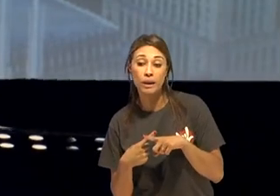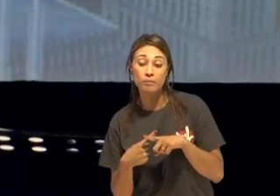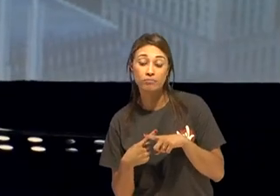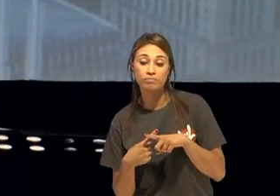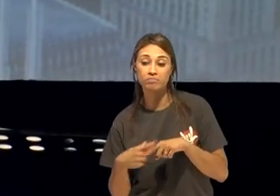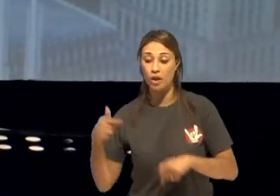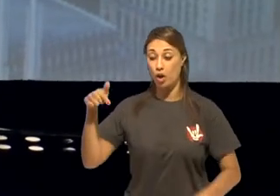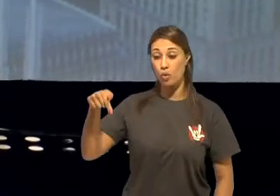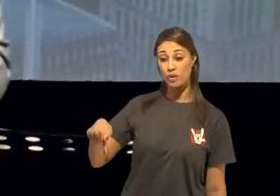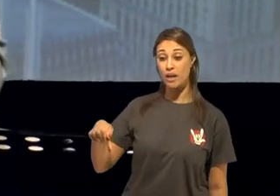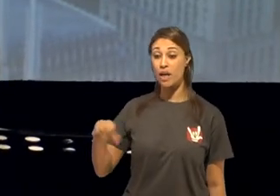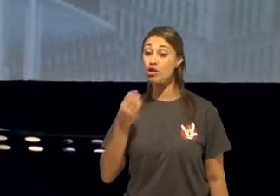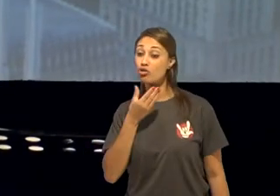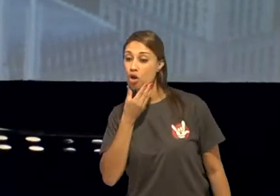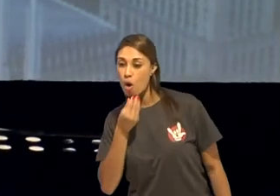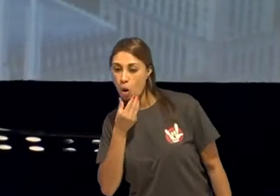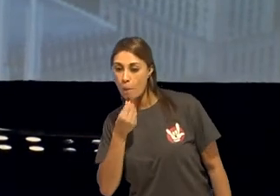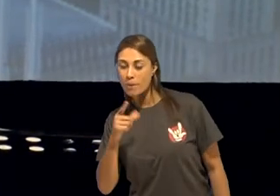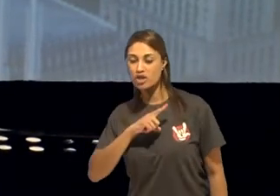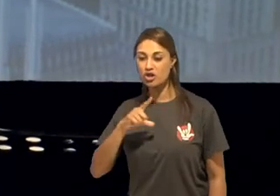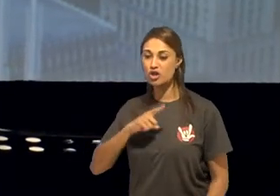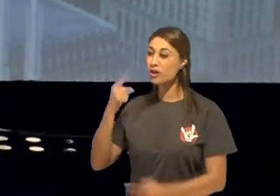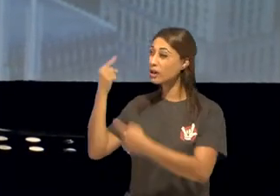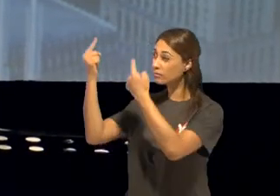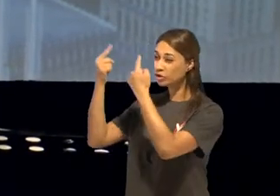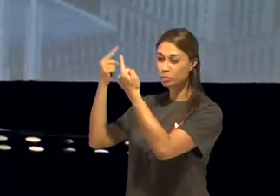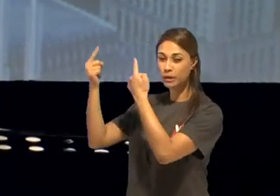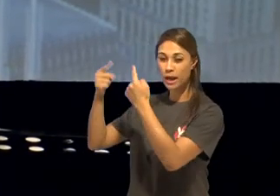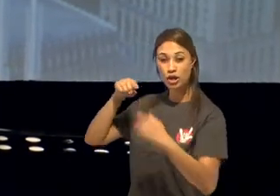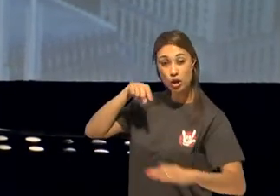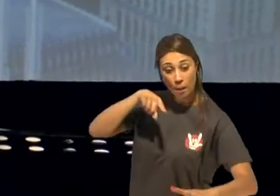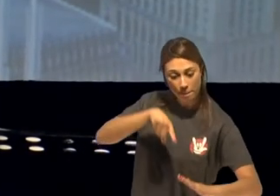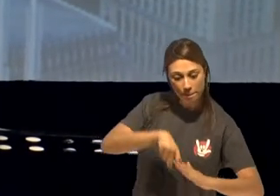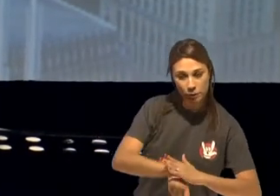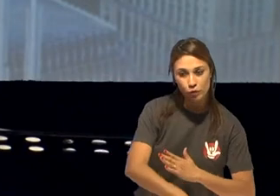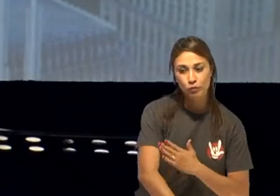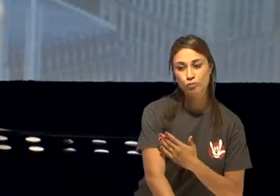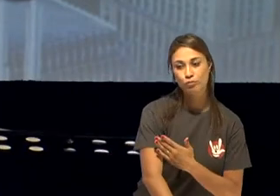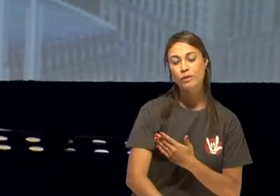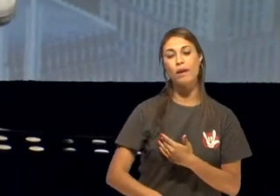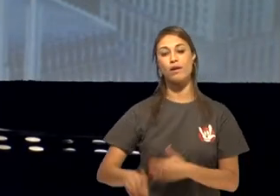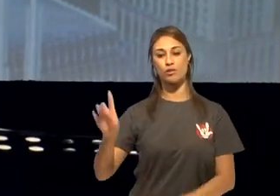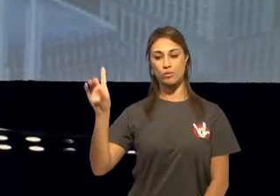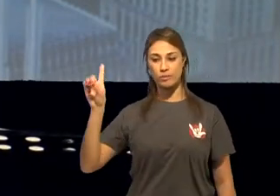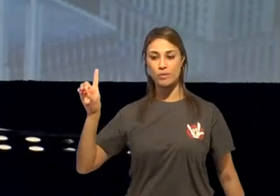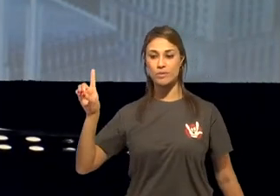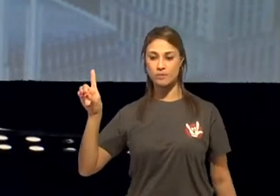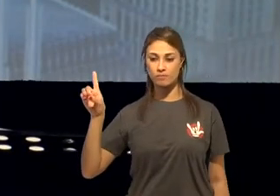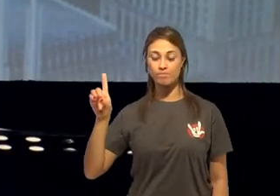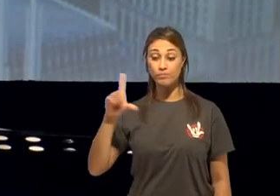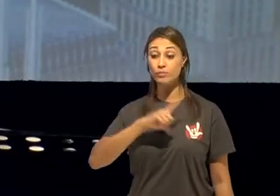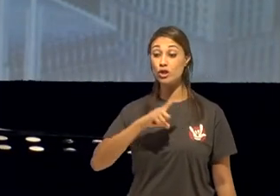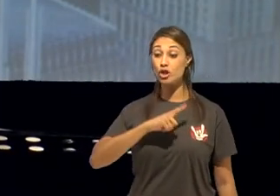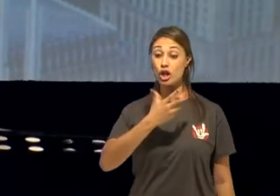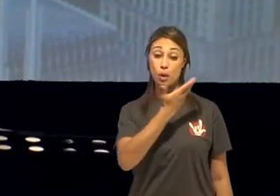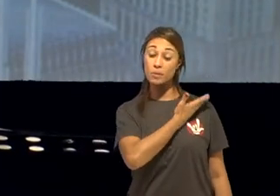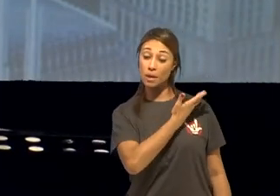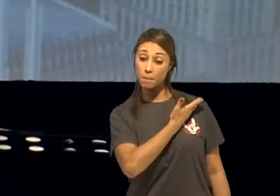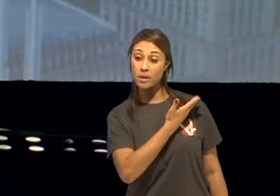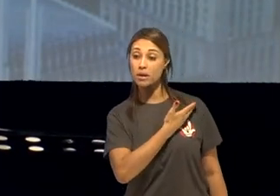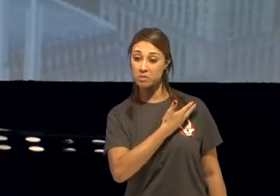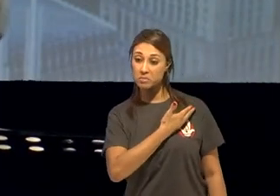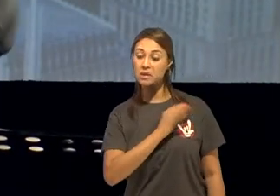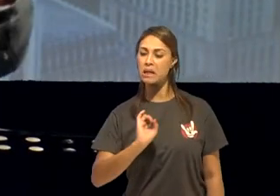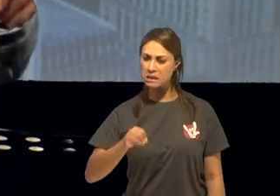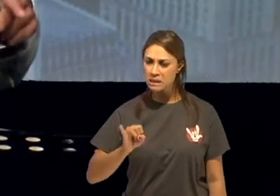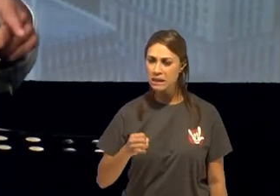homens, eles viviam em profundidade. O meu pai disse assim: nós éramos amigos, mas a nossa amizade tinha propósito. Não